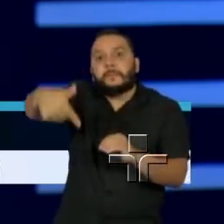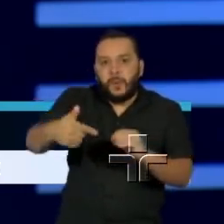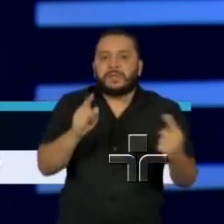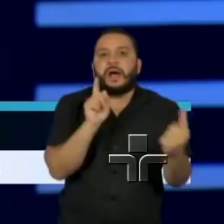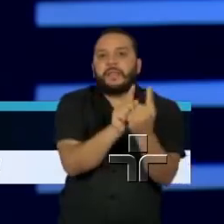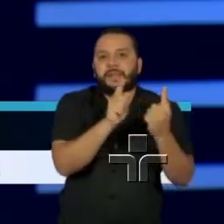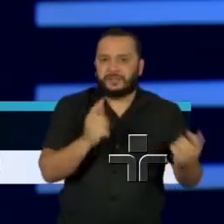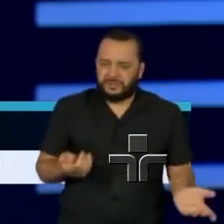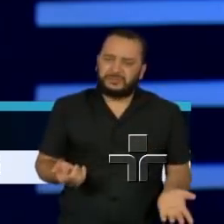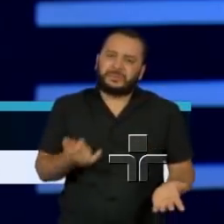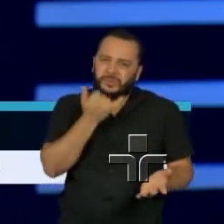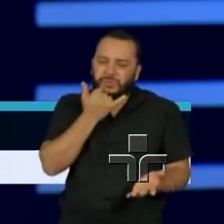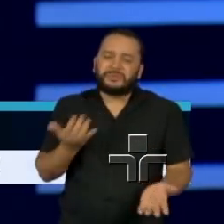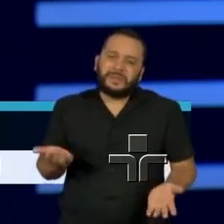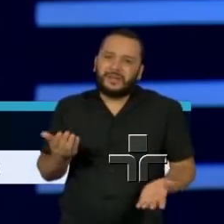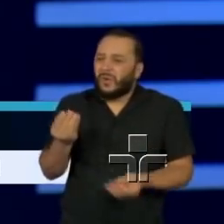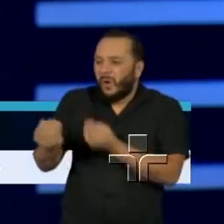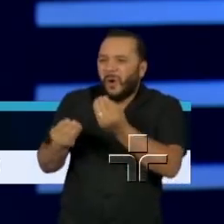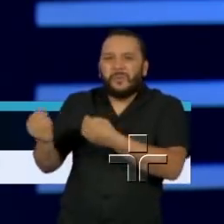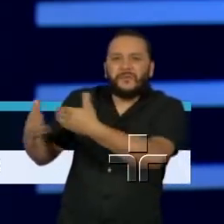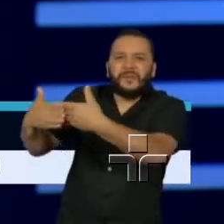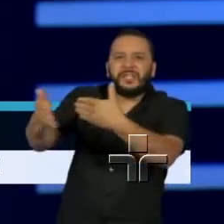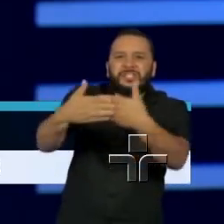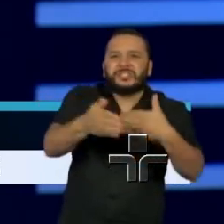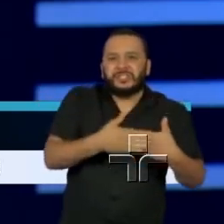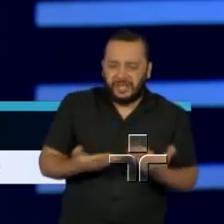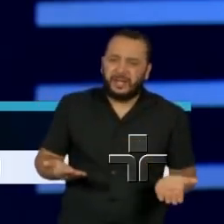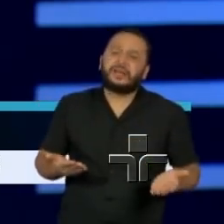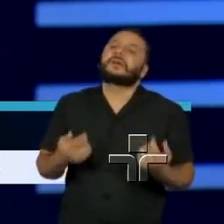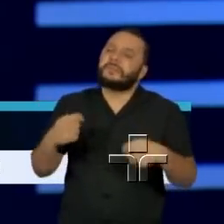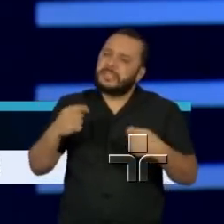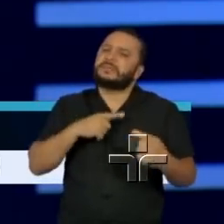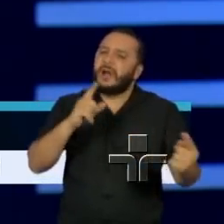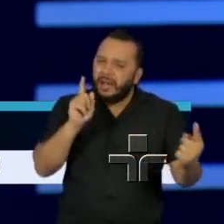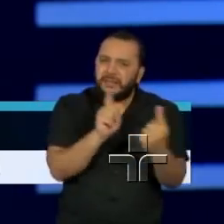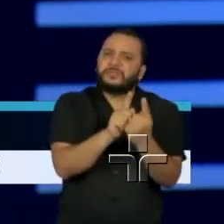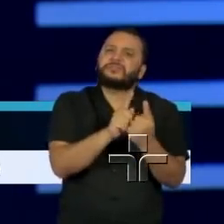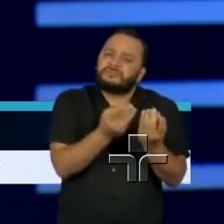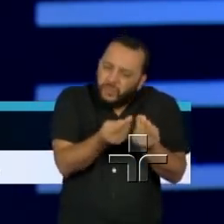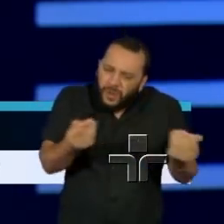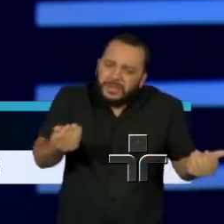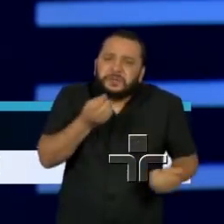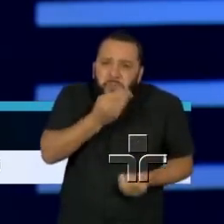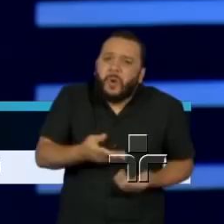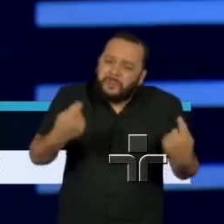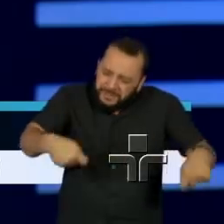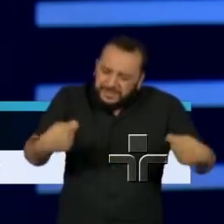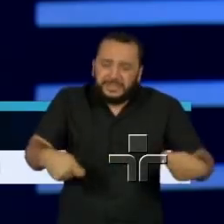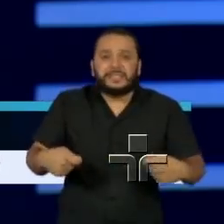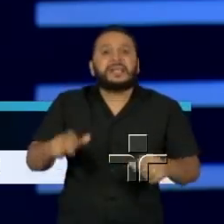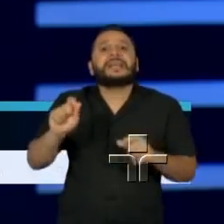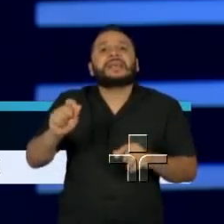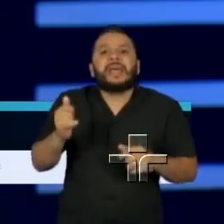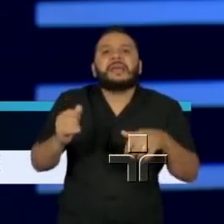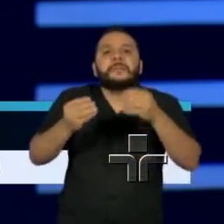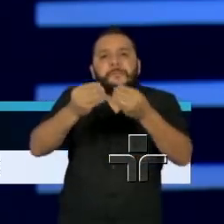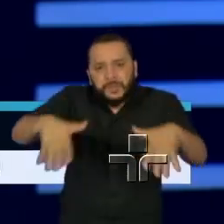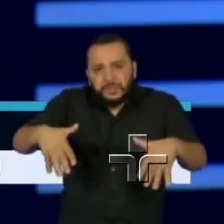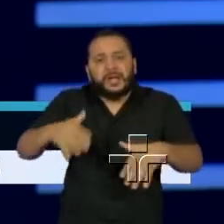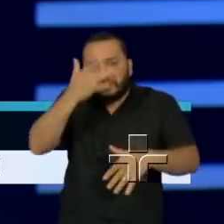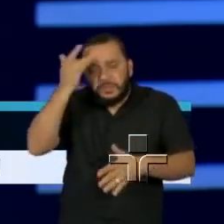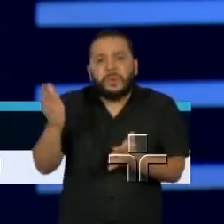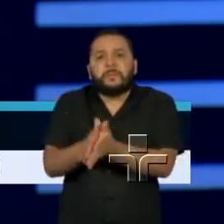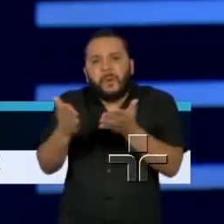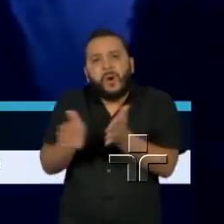ser recebido. Então, a grande questão é a questão do atendimento e quem sofre com isso é sempre o mais pobre, que demanda esse tipo